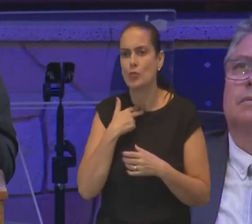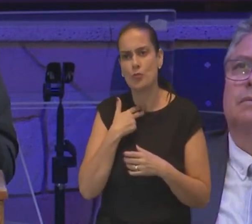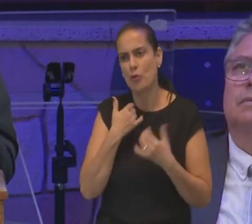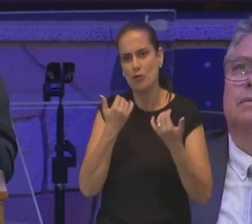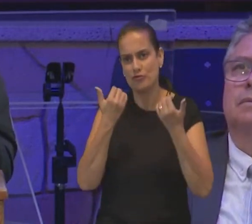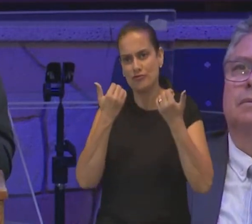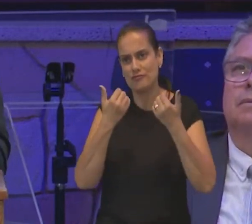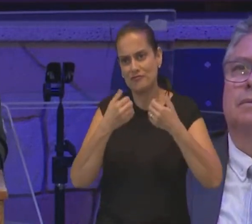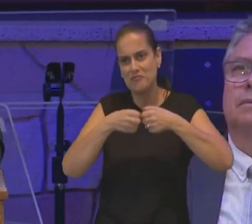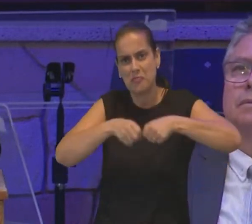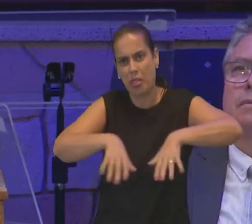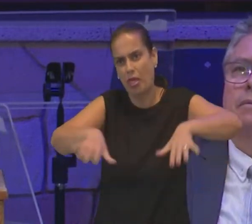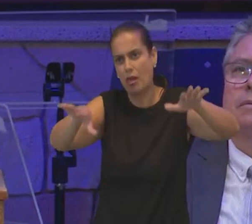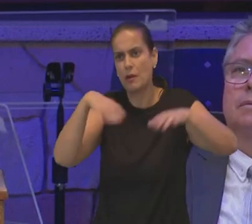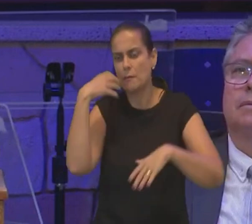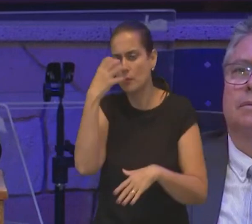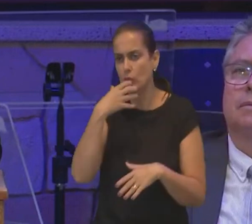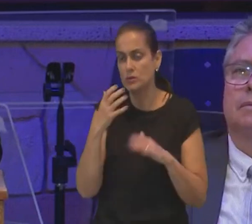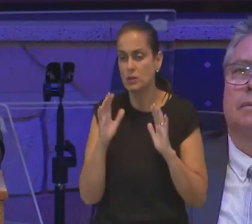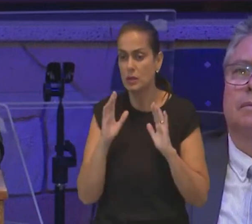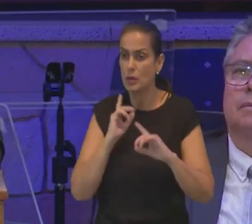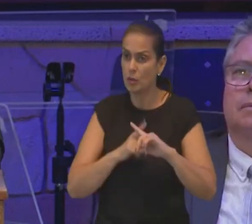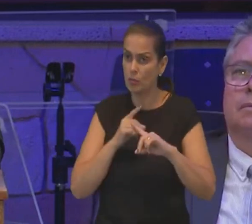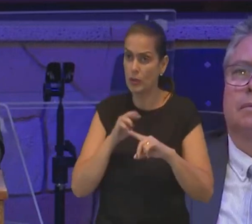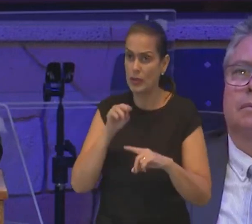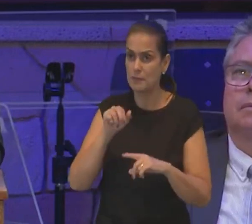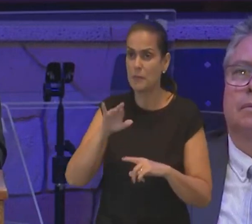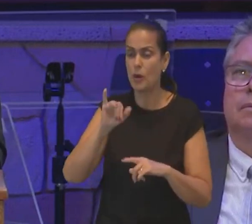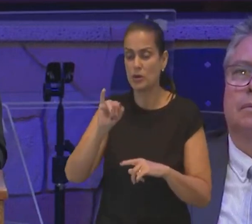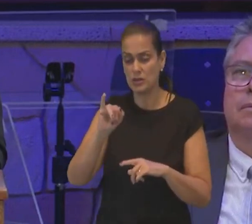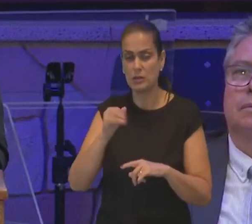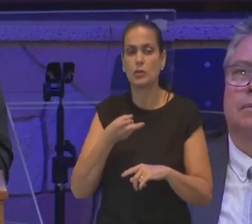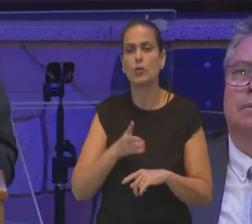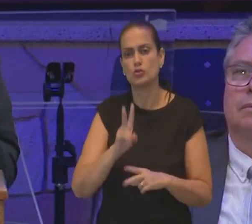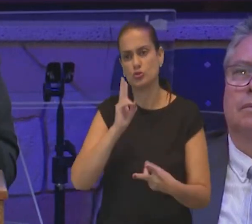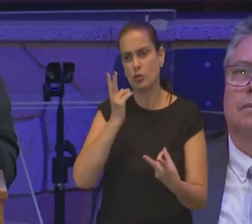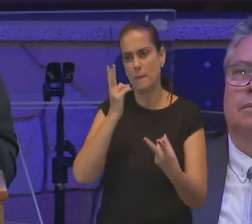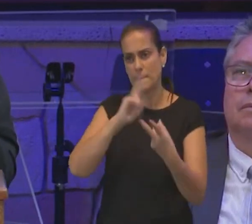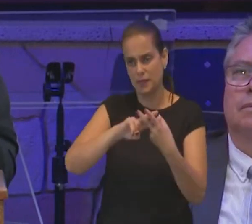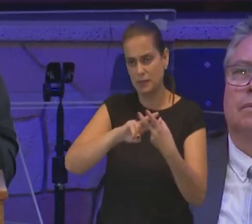divulgar essas músicas, porque Mauri ainda se encontra preso,